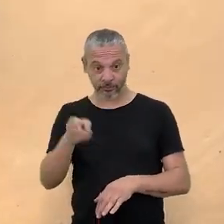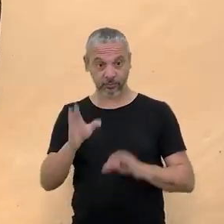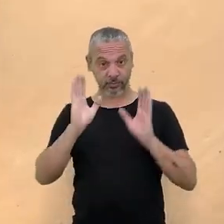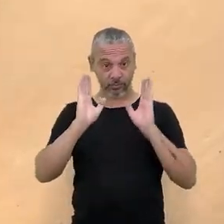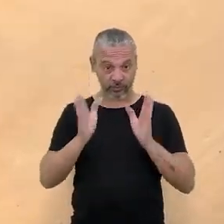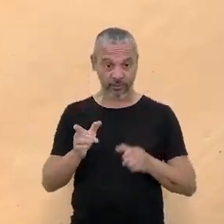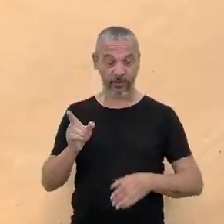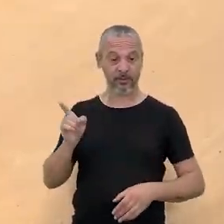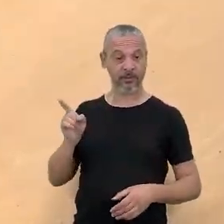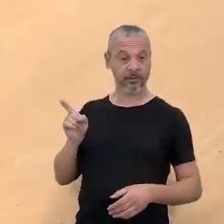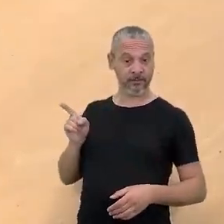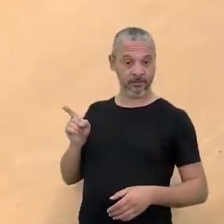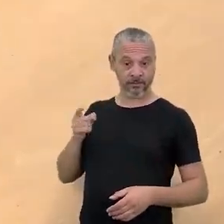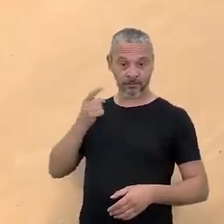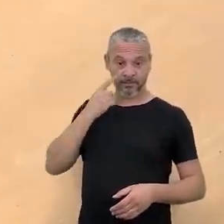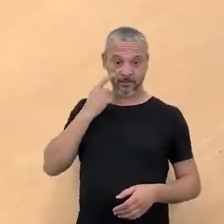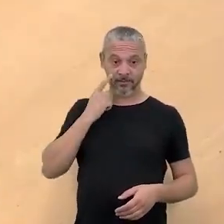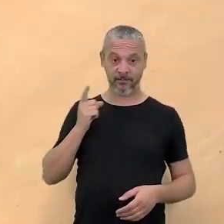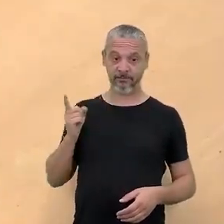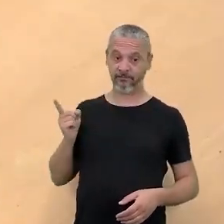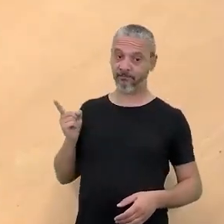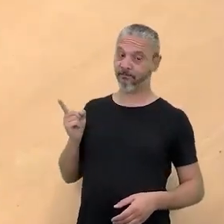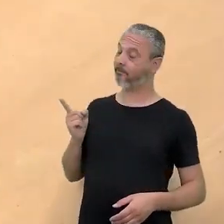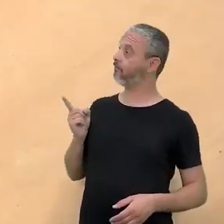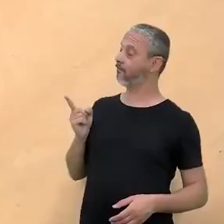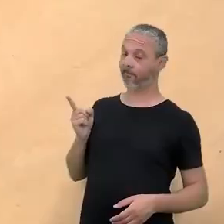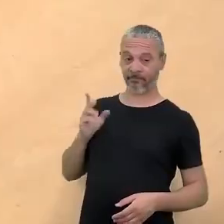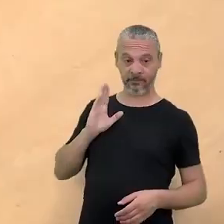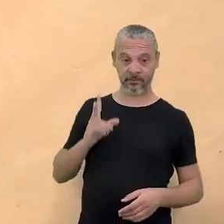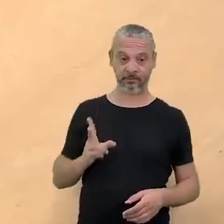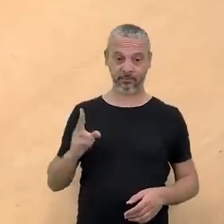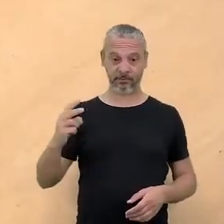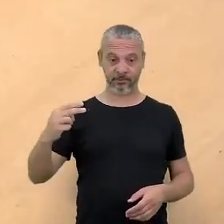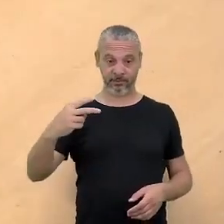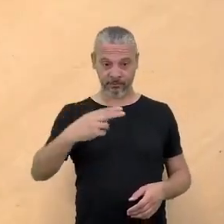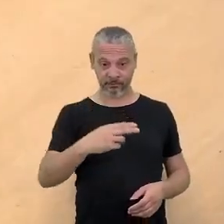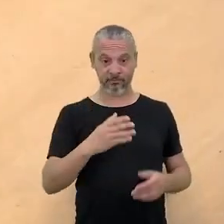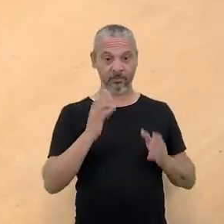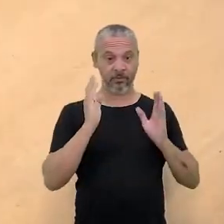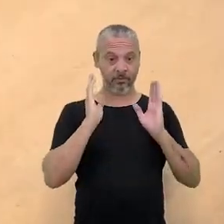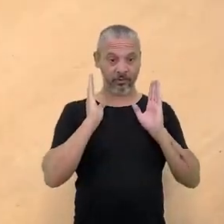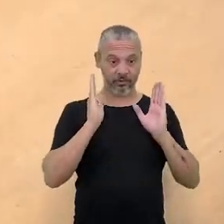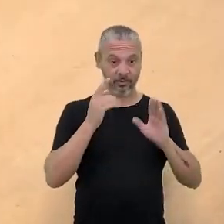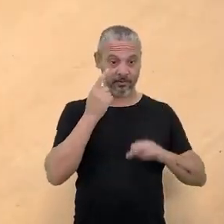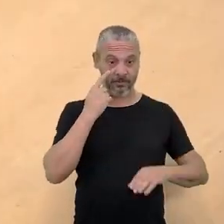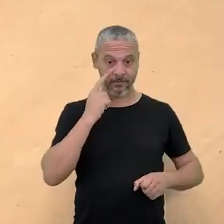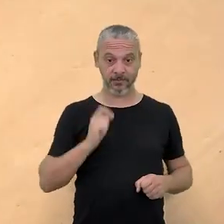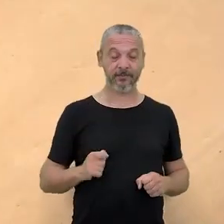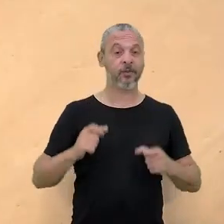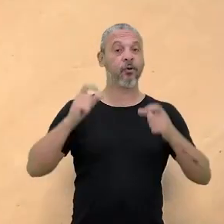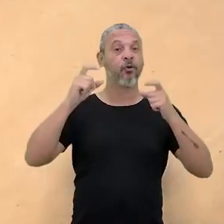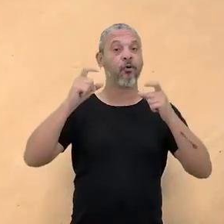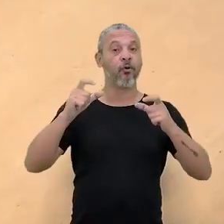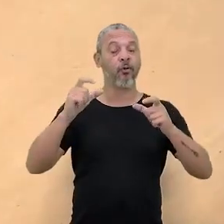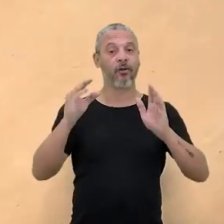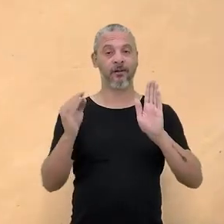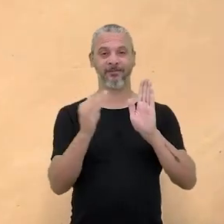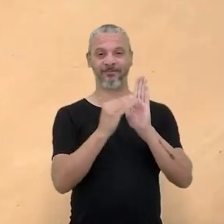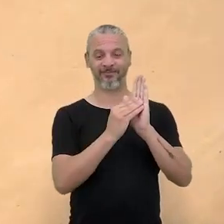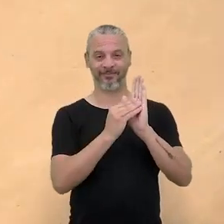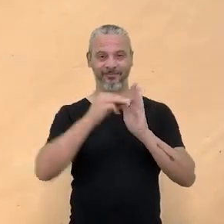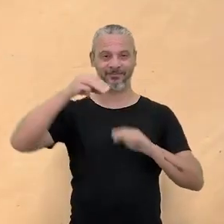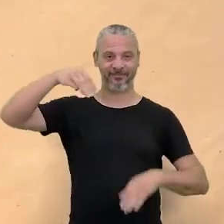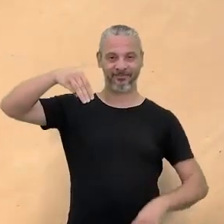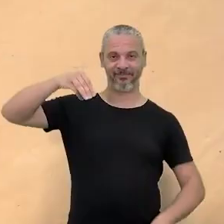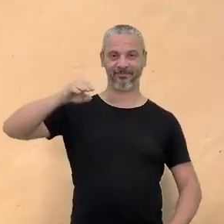menos assim, ó. Vou até mostrar do outro lado aqui, ó, que já tá cortado. Então, ficou aqui, tá vendo aqui, ó, o espaço da onde